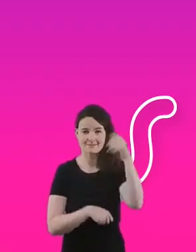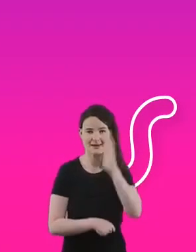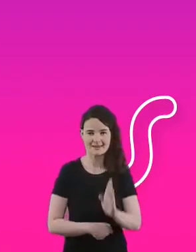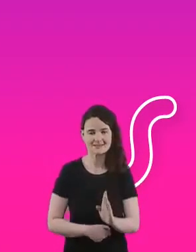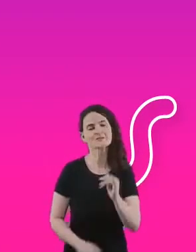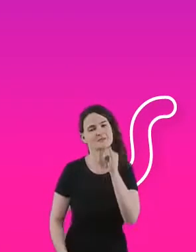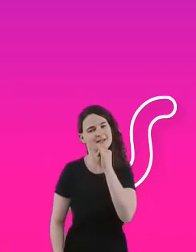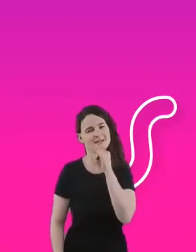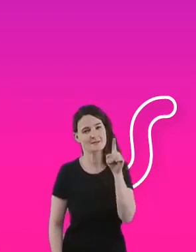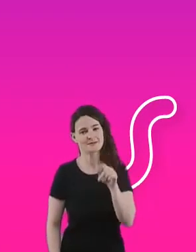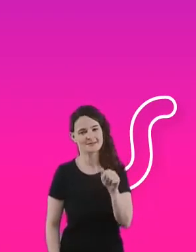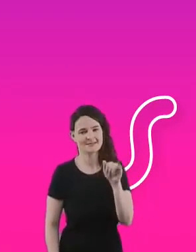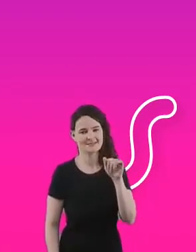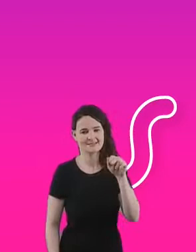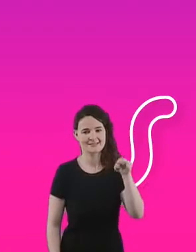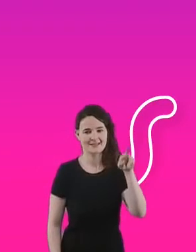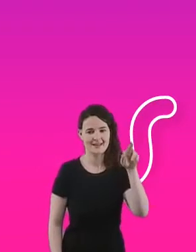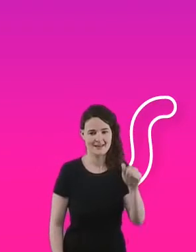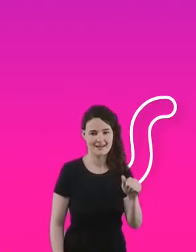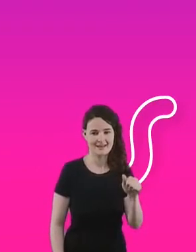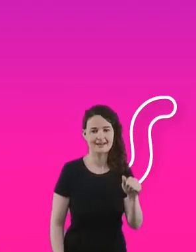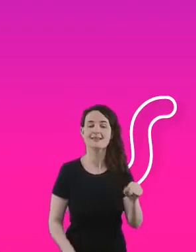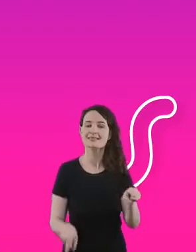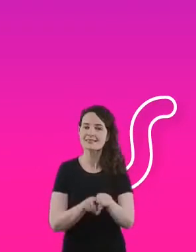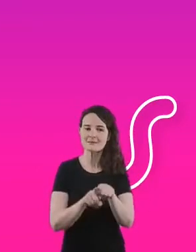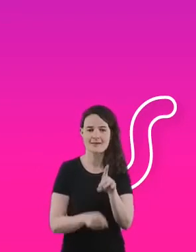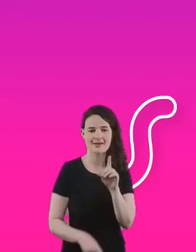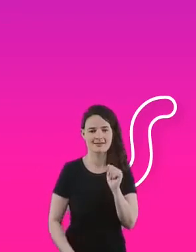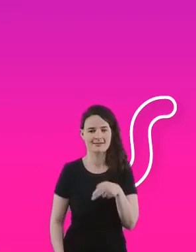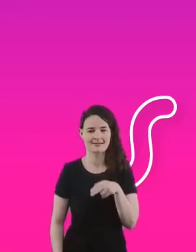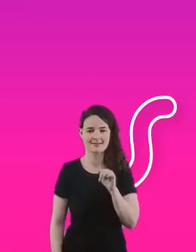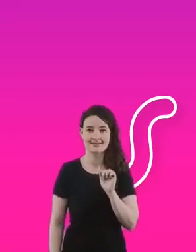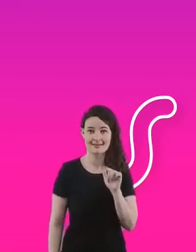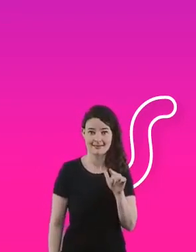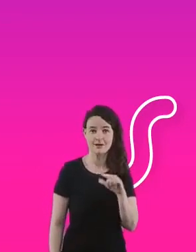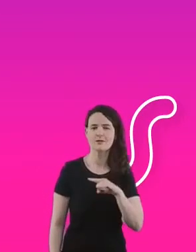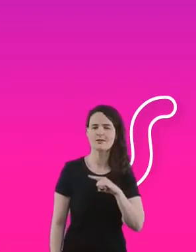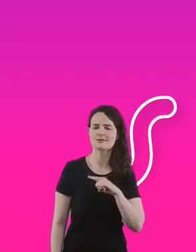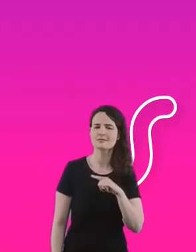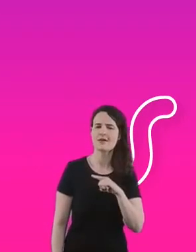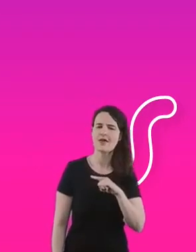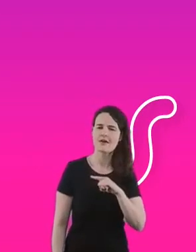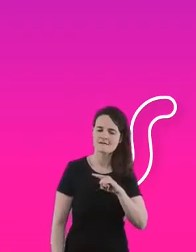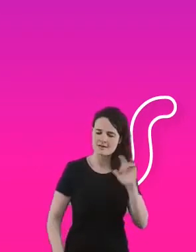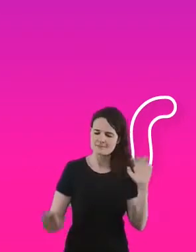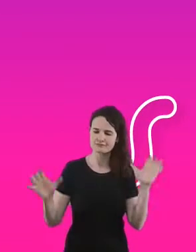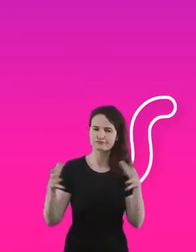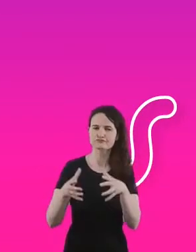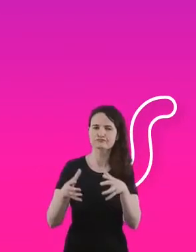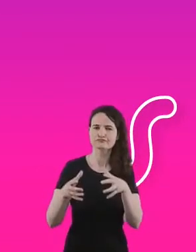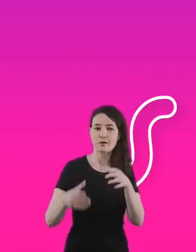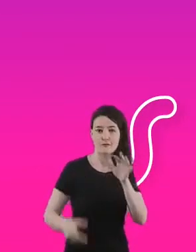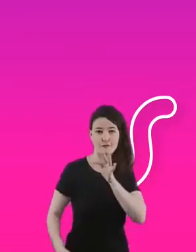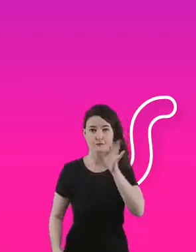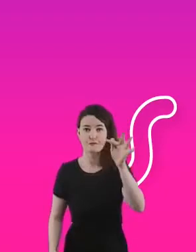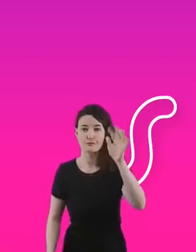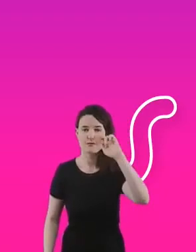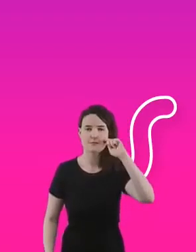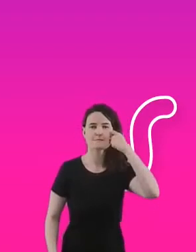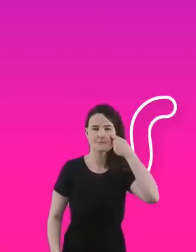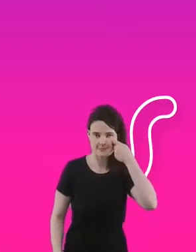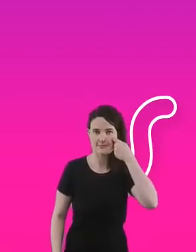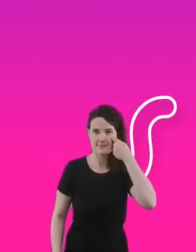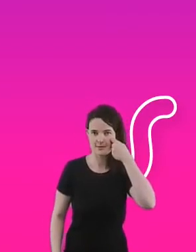e o grande marco para mim nessa trajetória foi um encontro chamado Futuro é Preto, né, em que nós usamos da